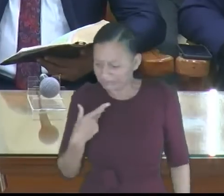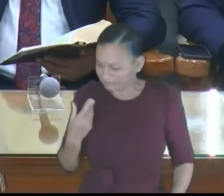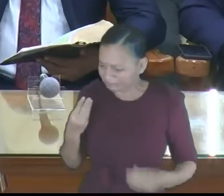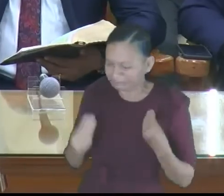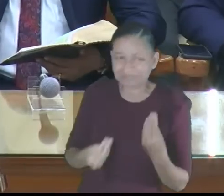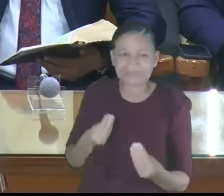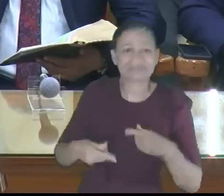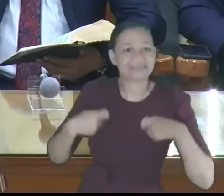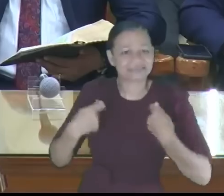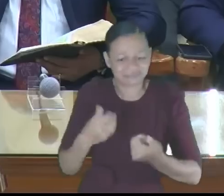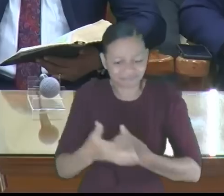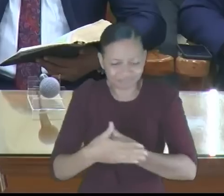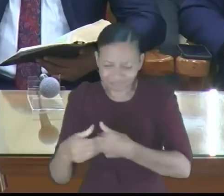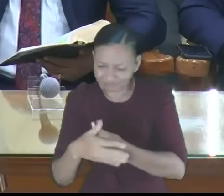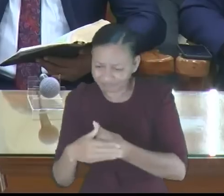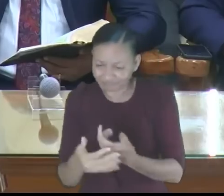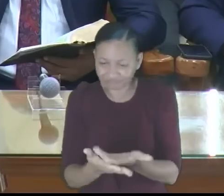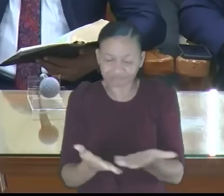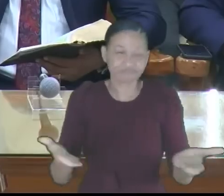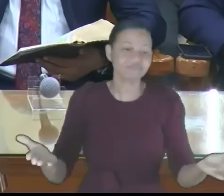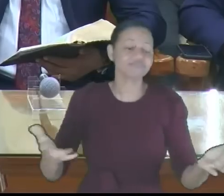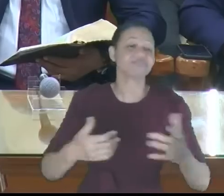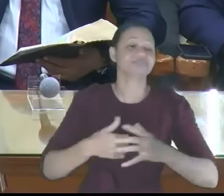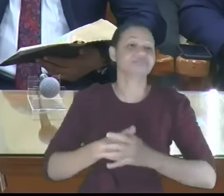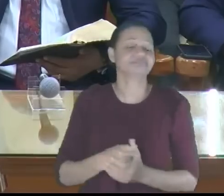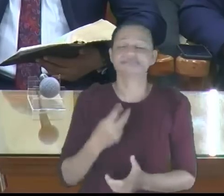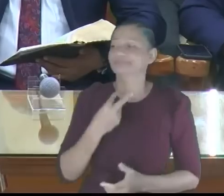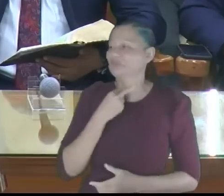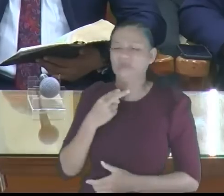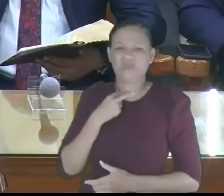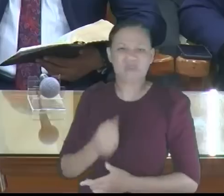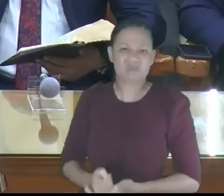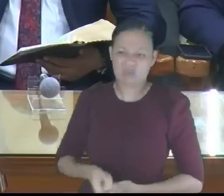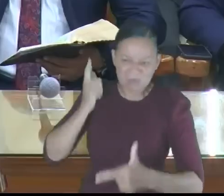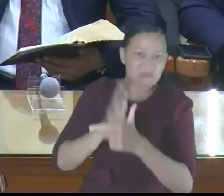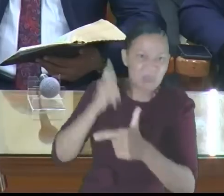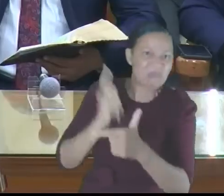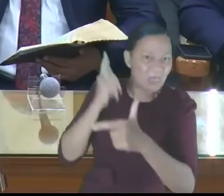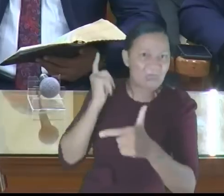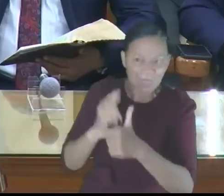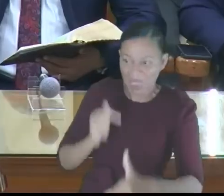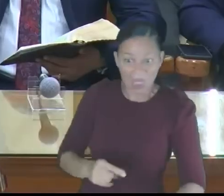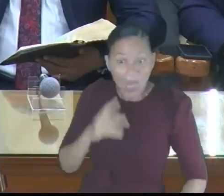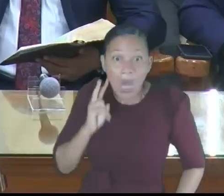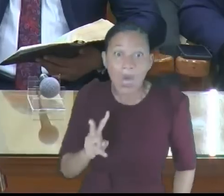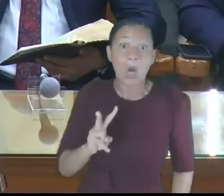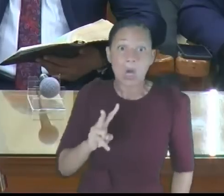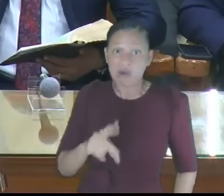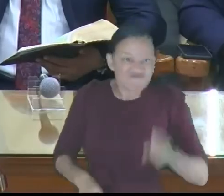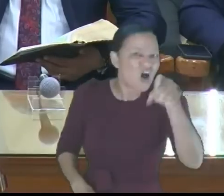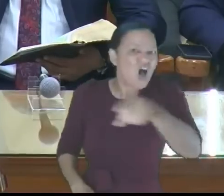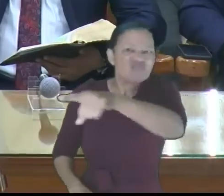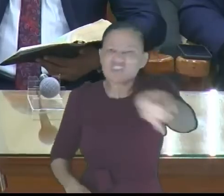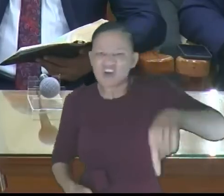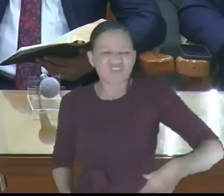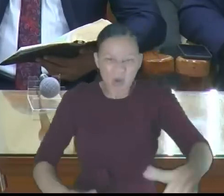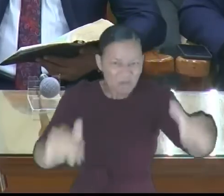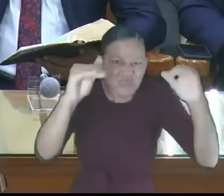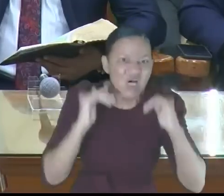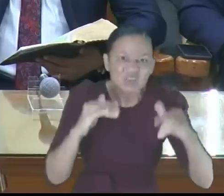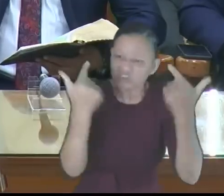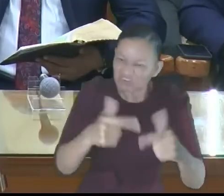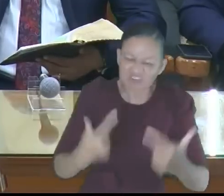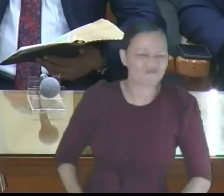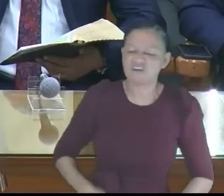tem que tratar com carinho as ovelhas. Não pode meter o cacete. porque viu a coisa errada. Vocês são os desobedientes, vocês